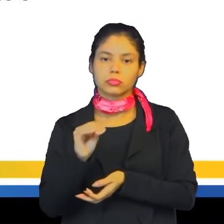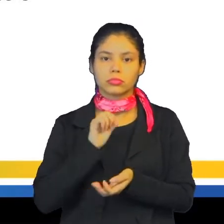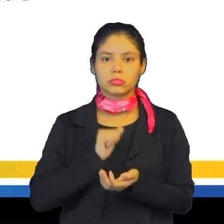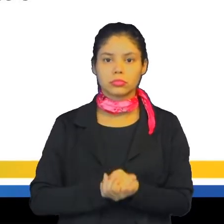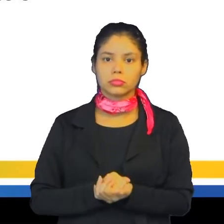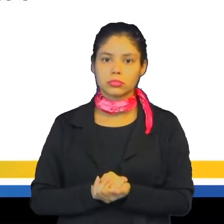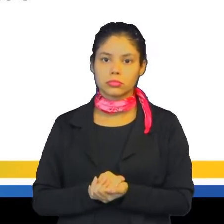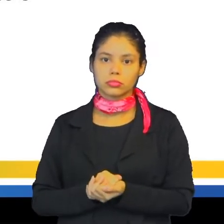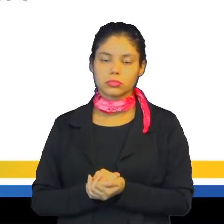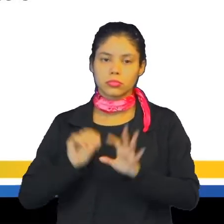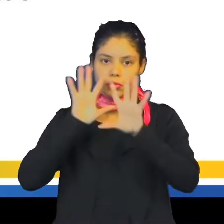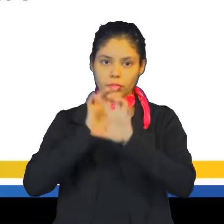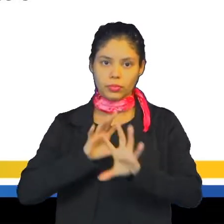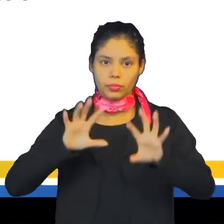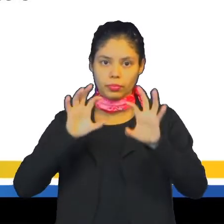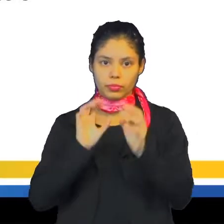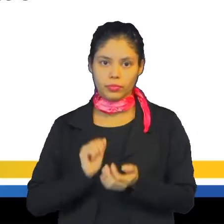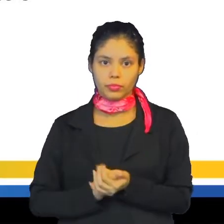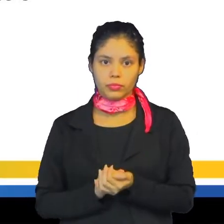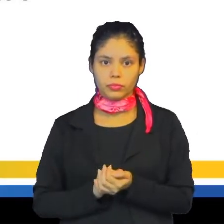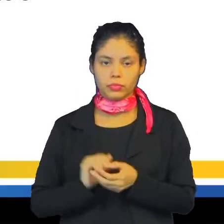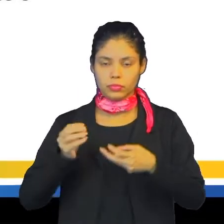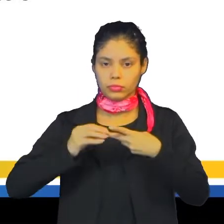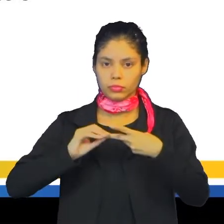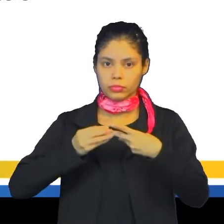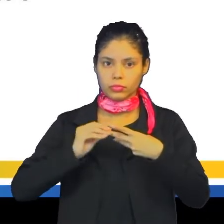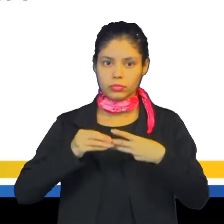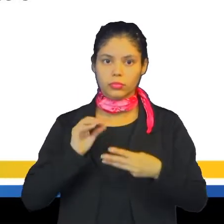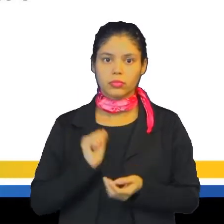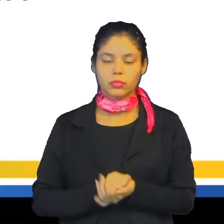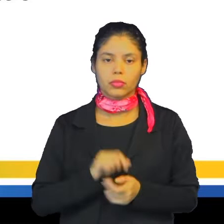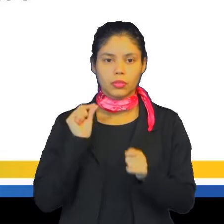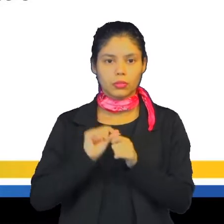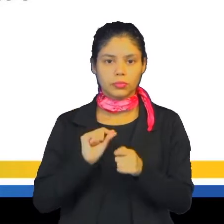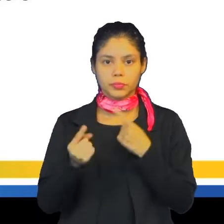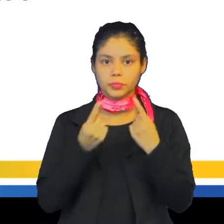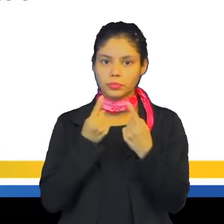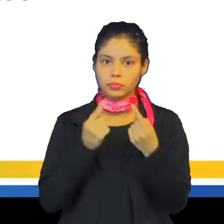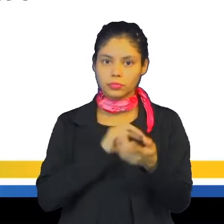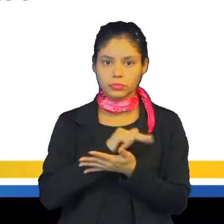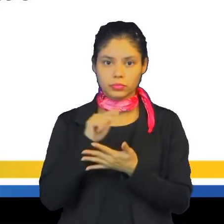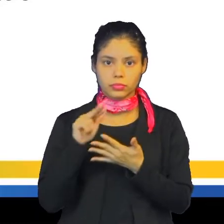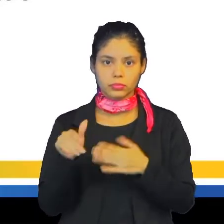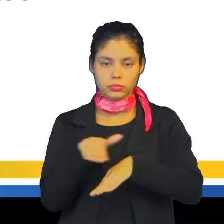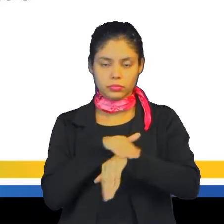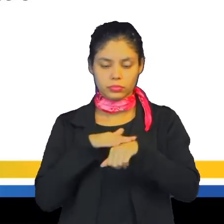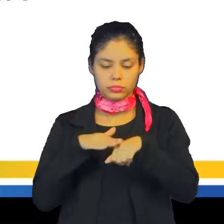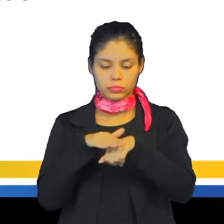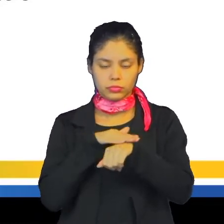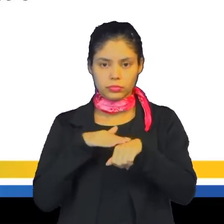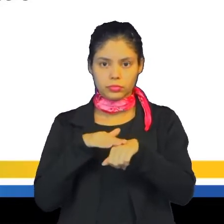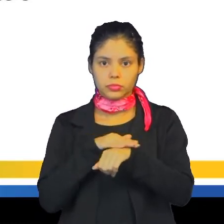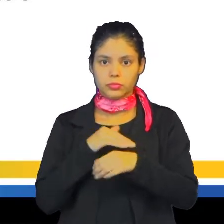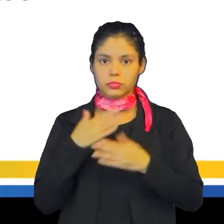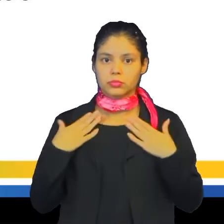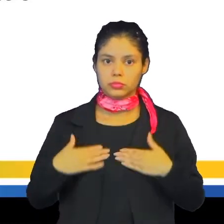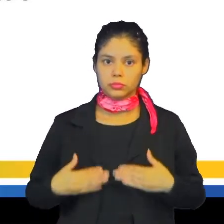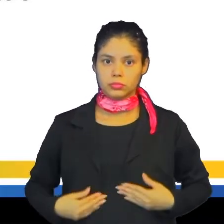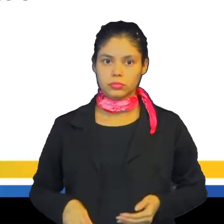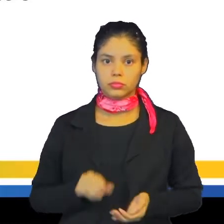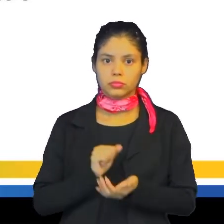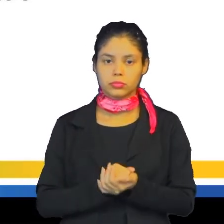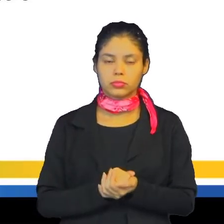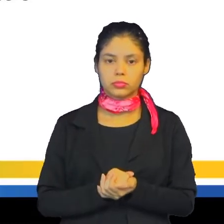linfa, gases, hemácias para as células, fazer a comunicação entre os diversos tecidos do corpo, transporte